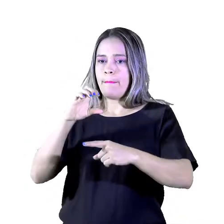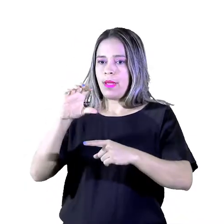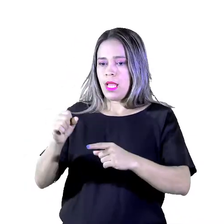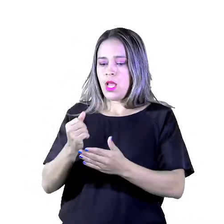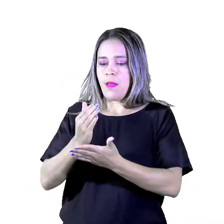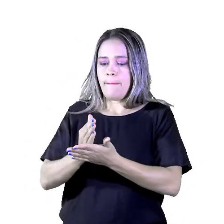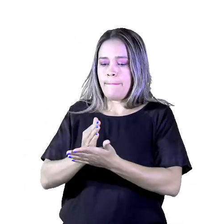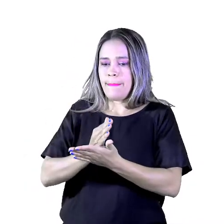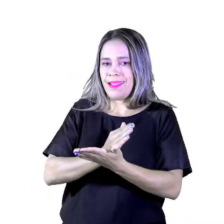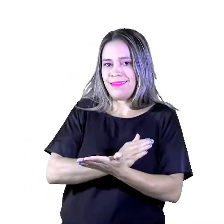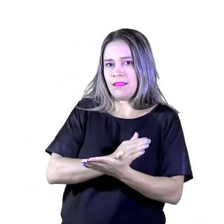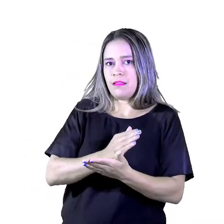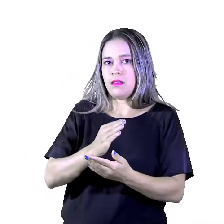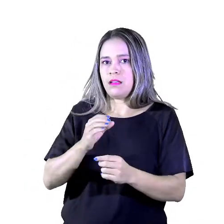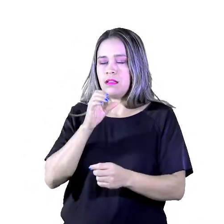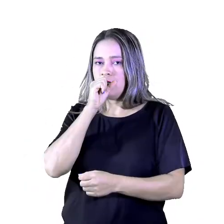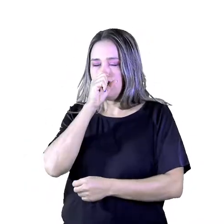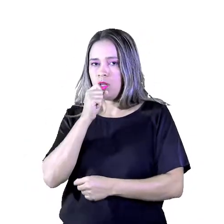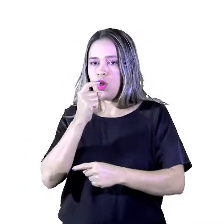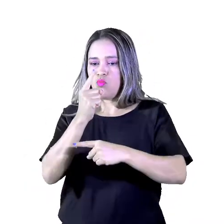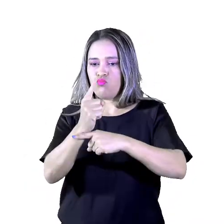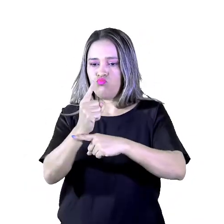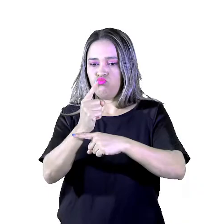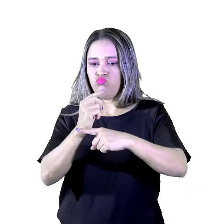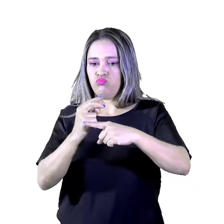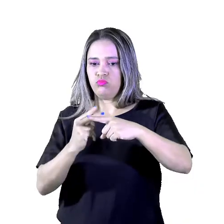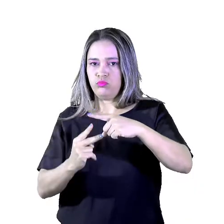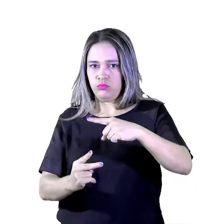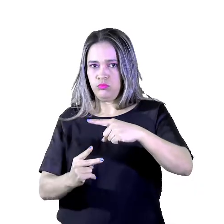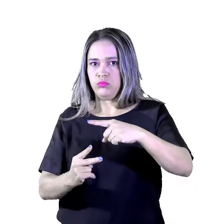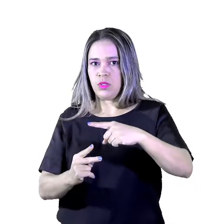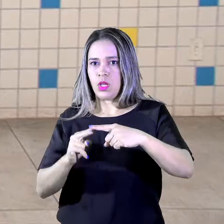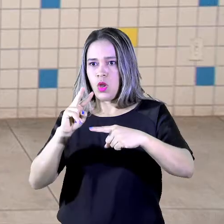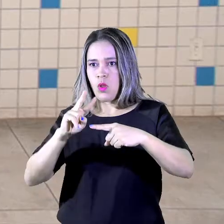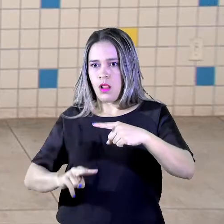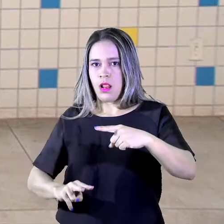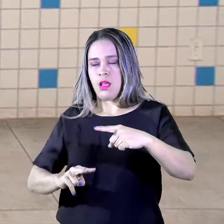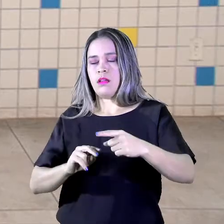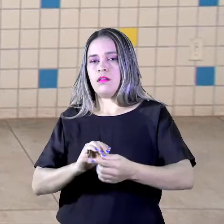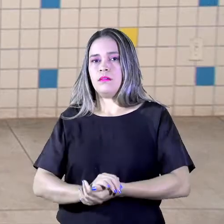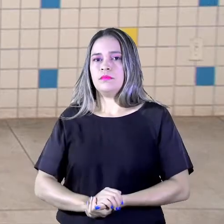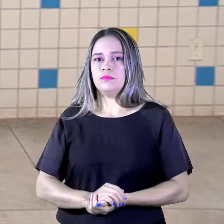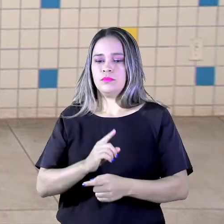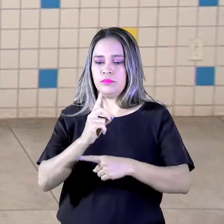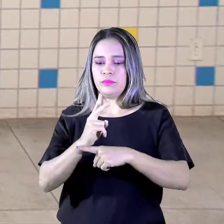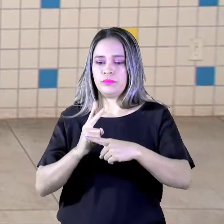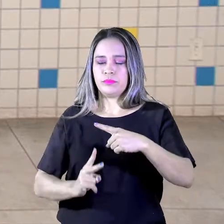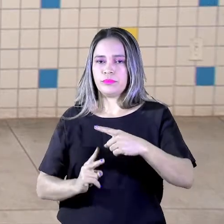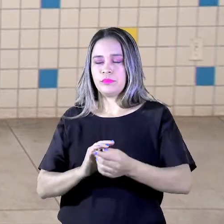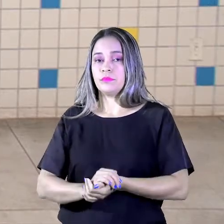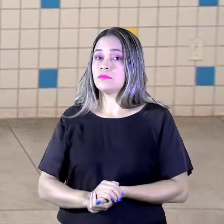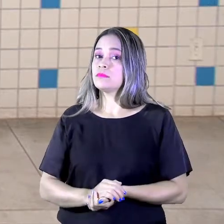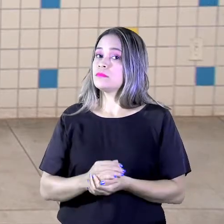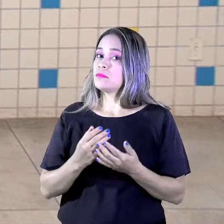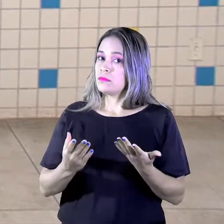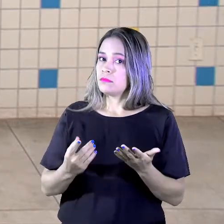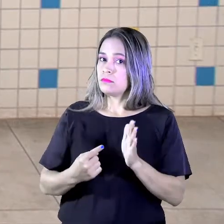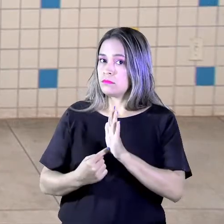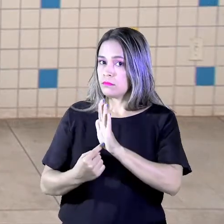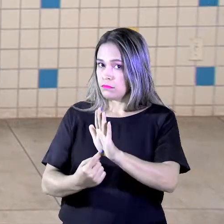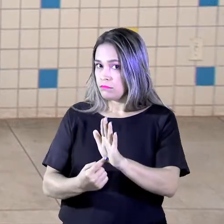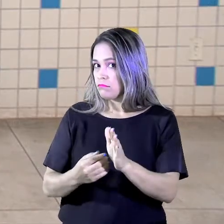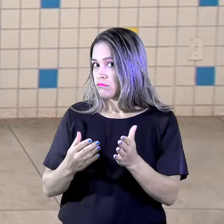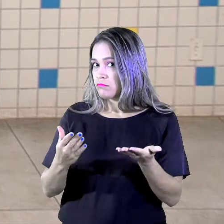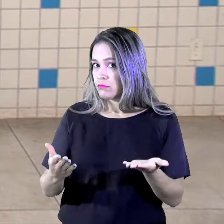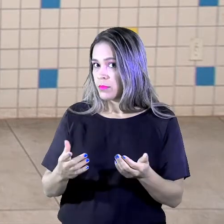laranja. Então, é 1 sobre 2 que eu leio 1/2. Mas eu trouxe para vocês da seguinte forma.